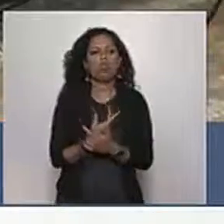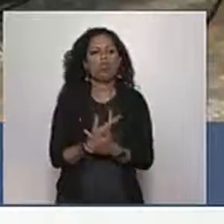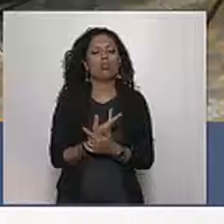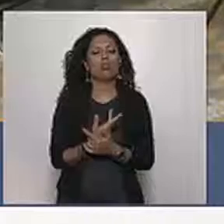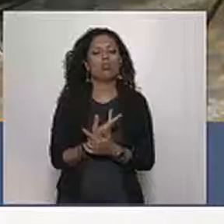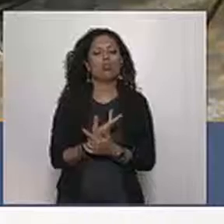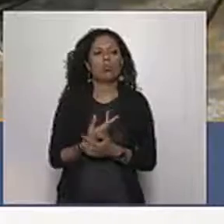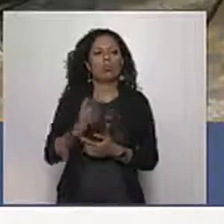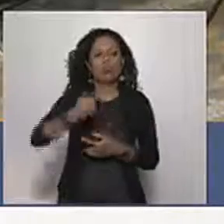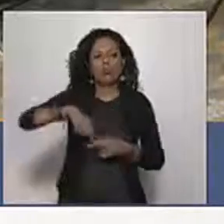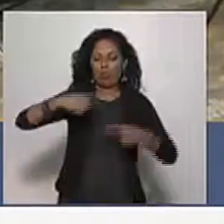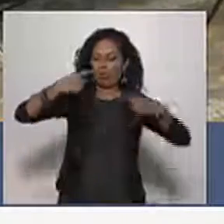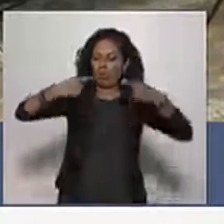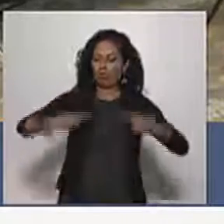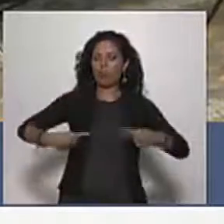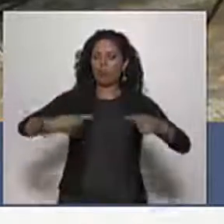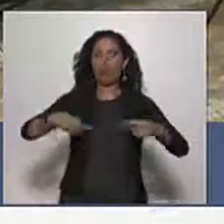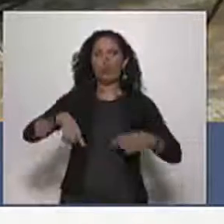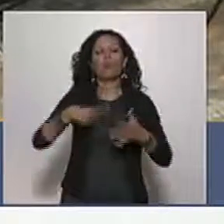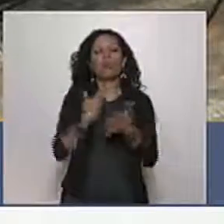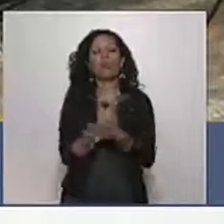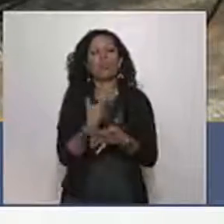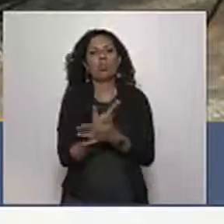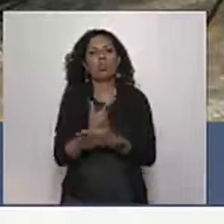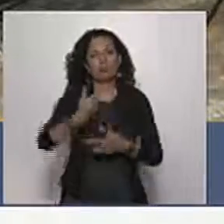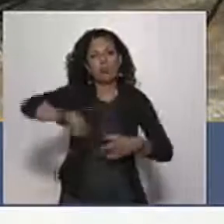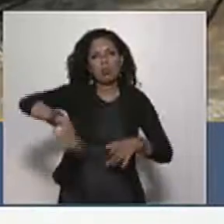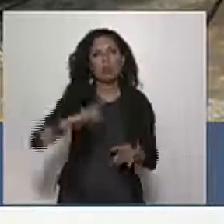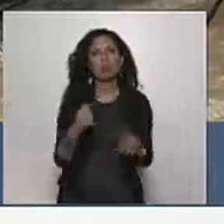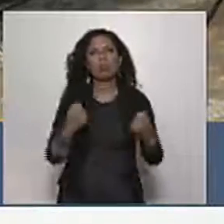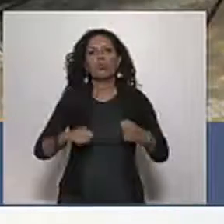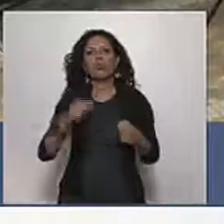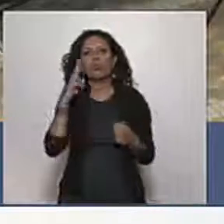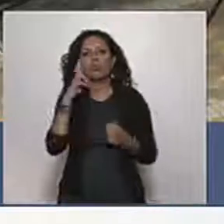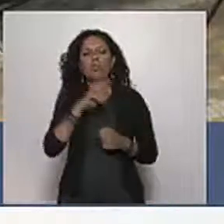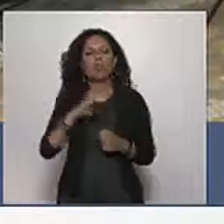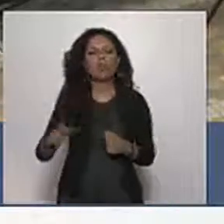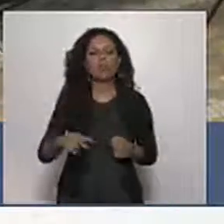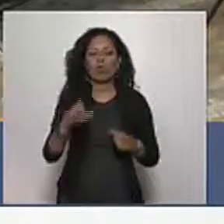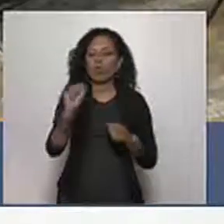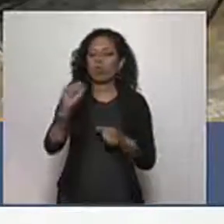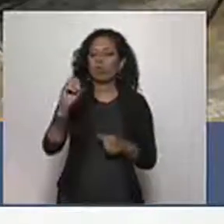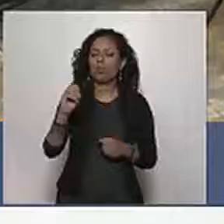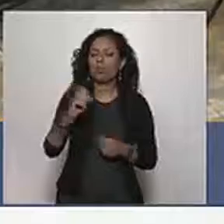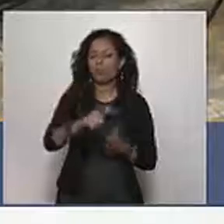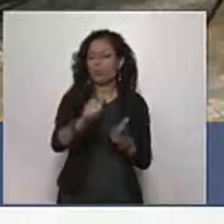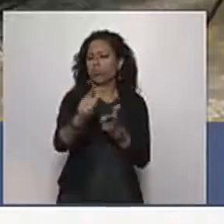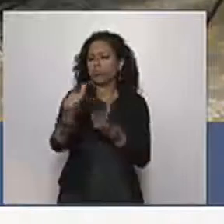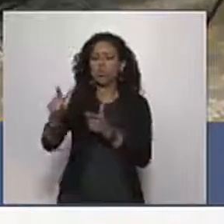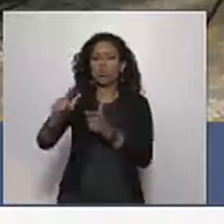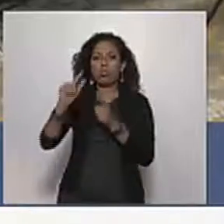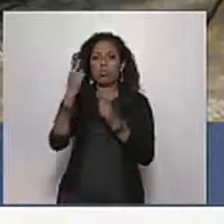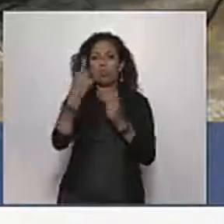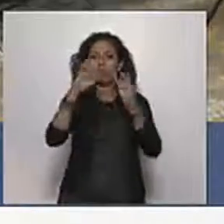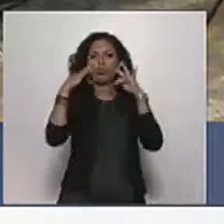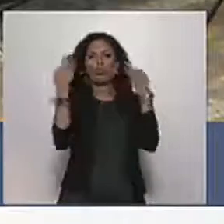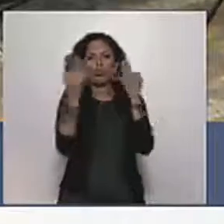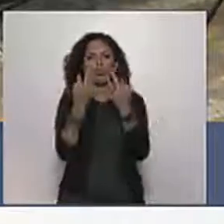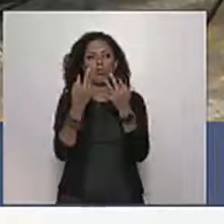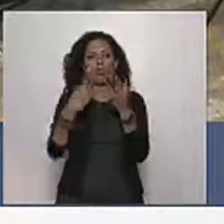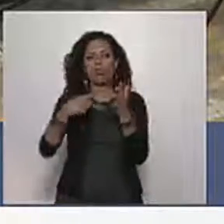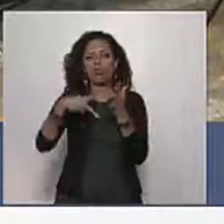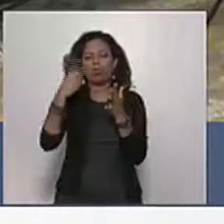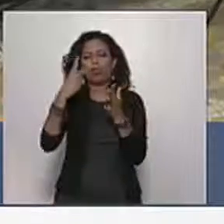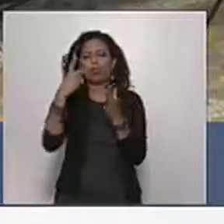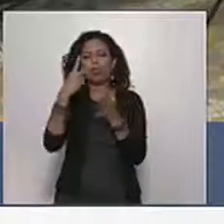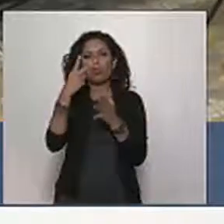lógica de um enfrentamento absurdo. É por isso que a gente vê 80 tiros num carro de uma família às 2h30